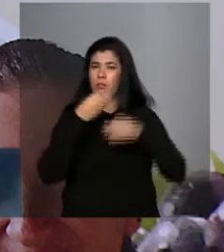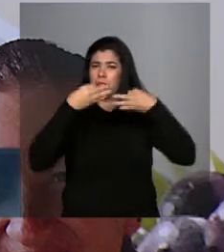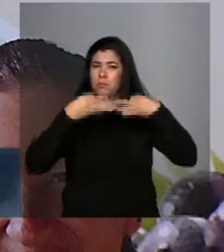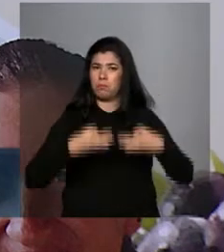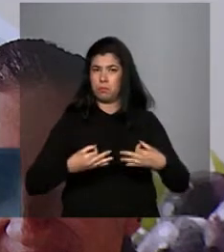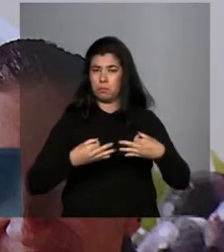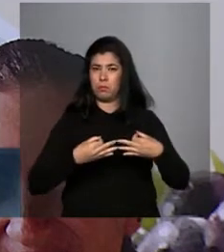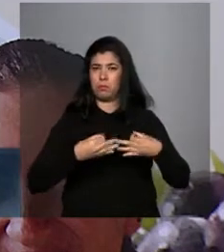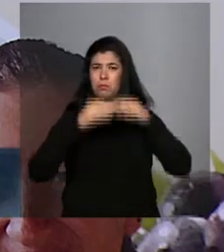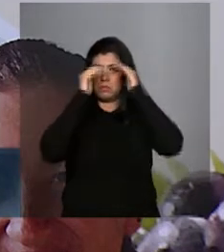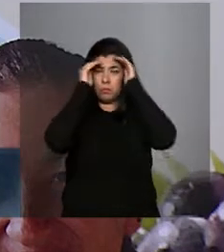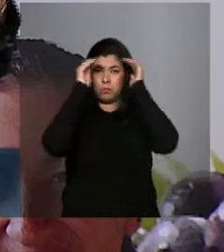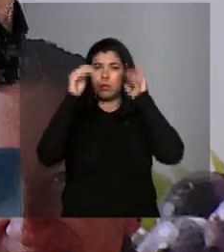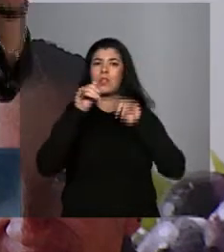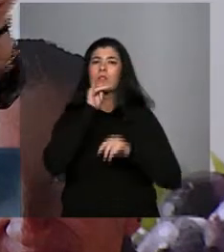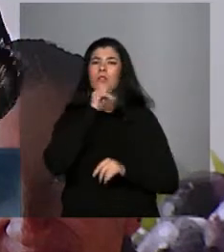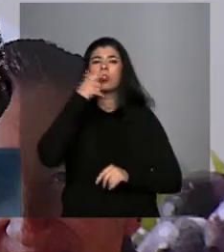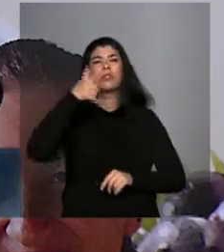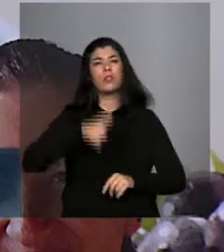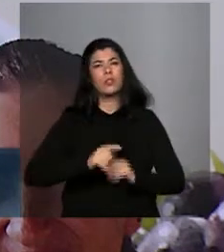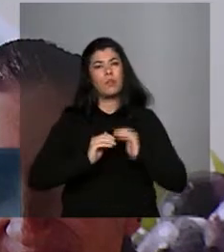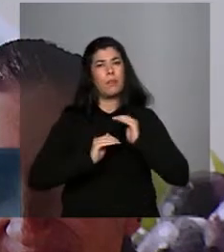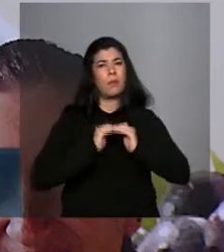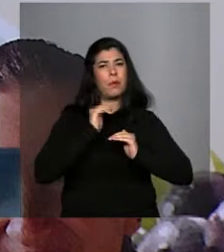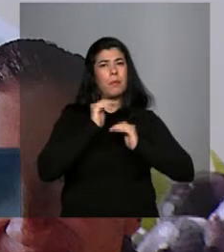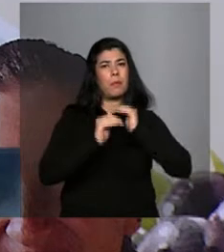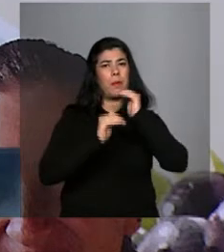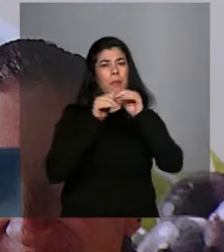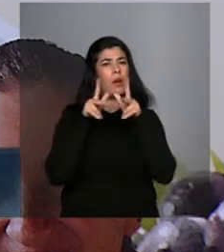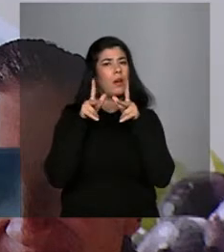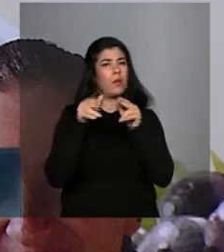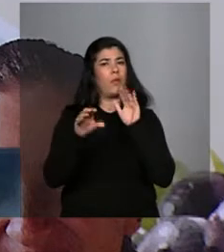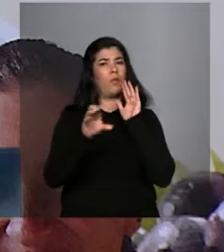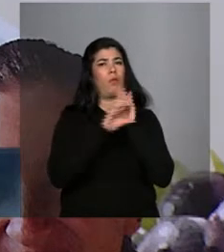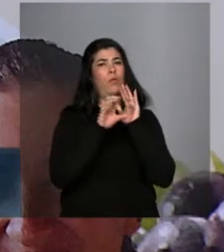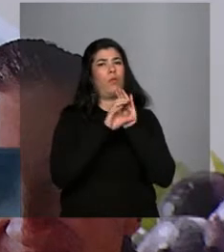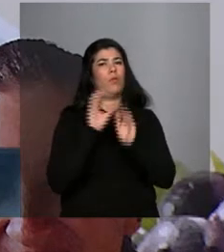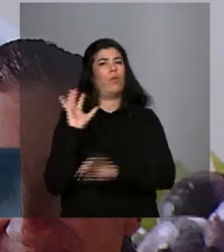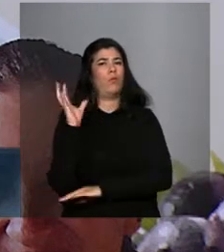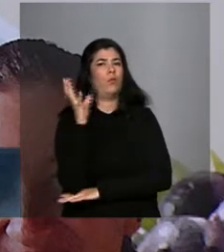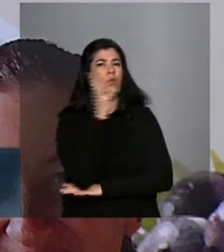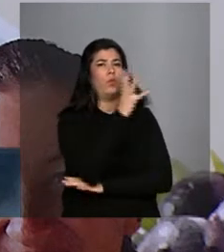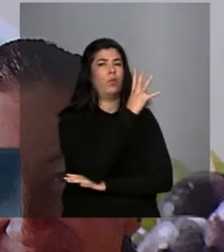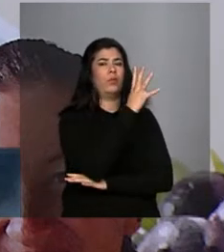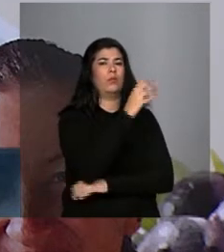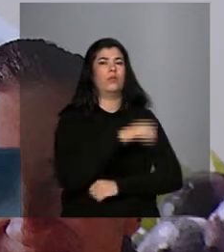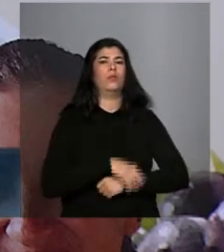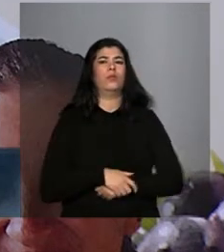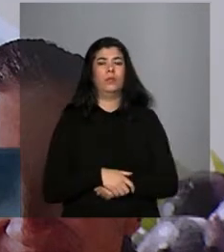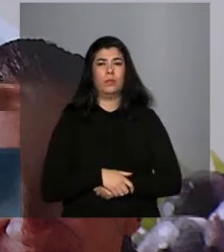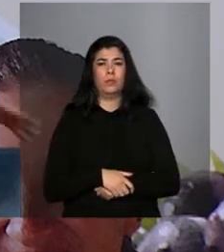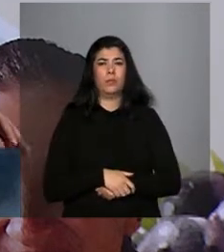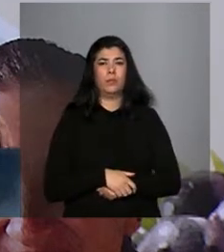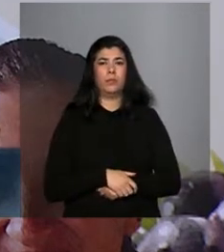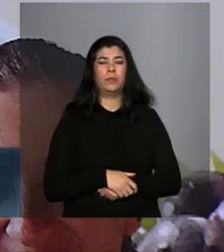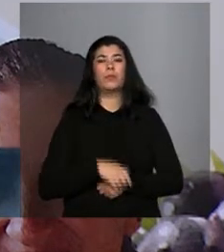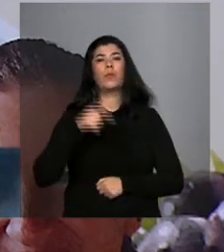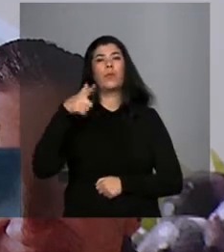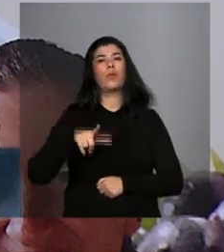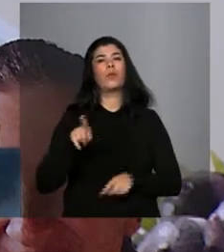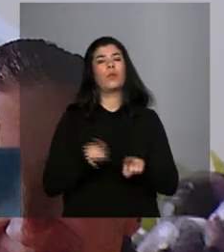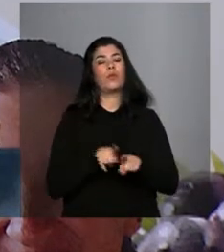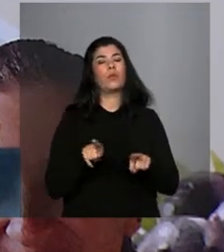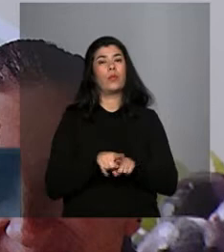a história da escadinha, também no Código Florestal. A outra é o início